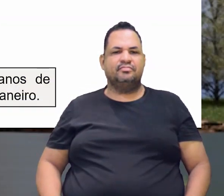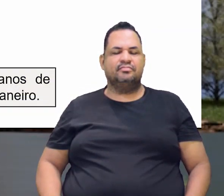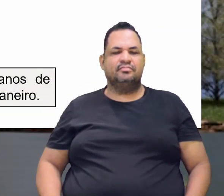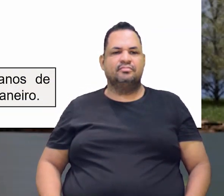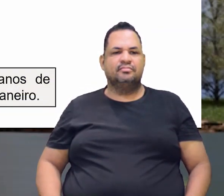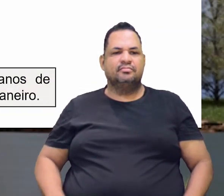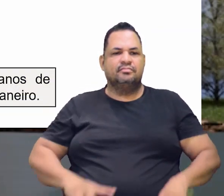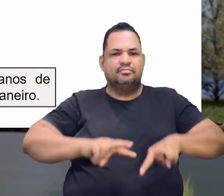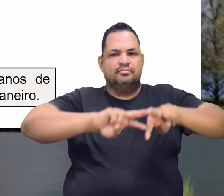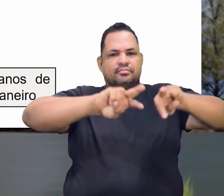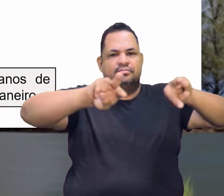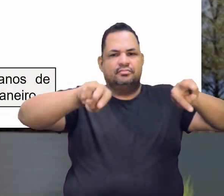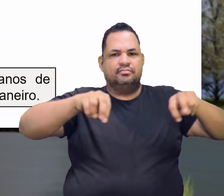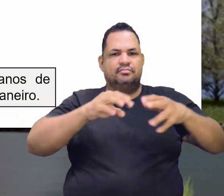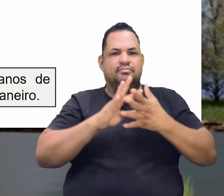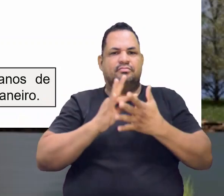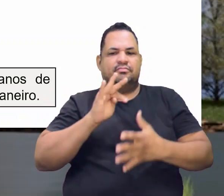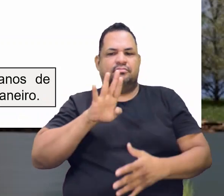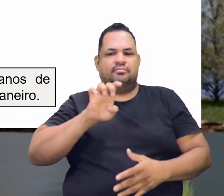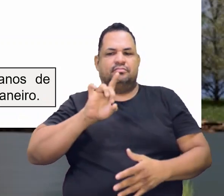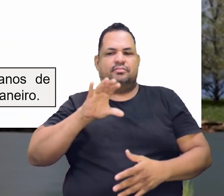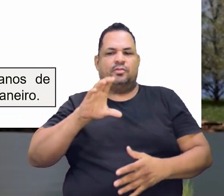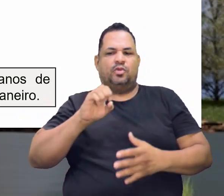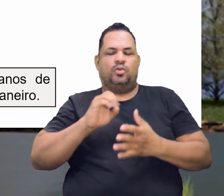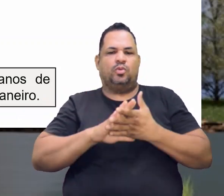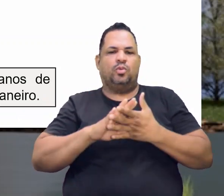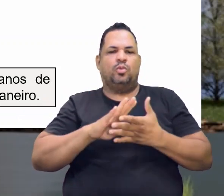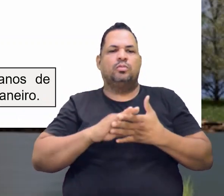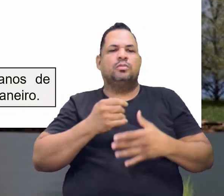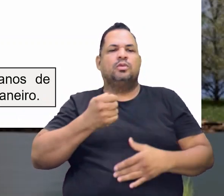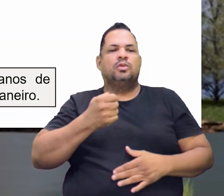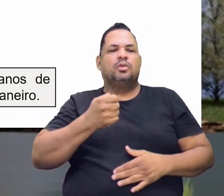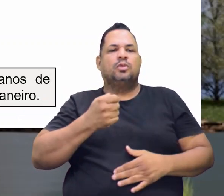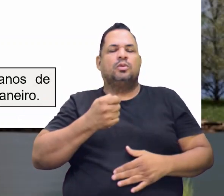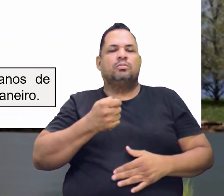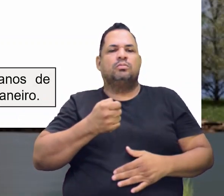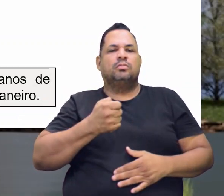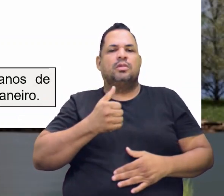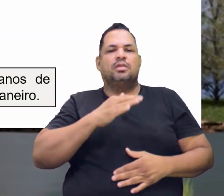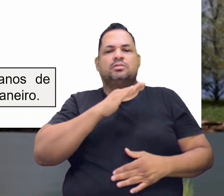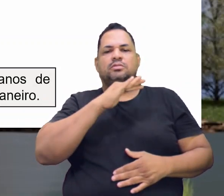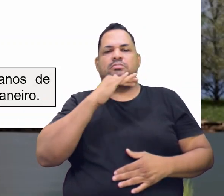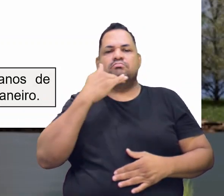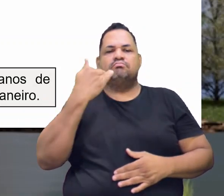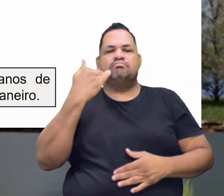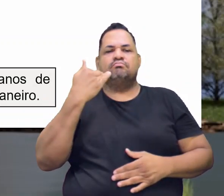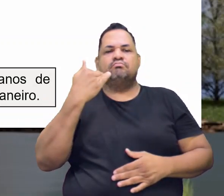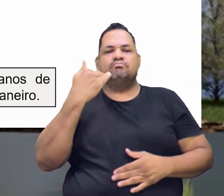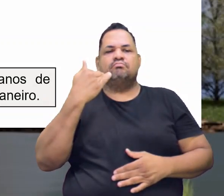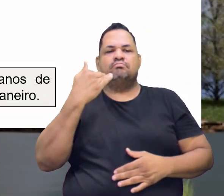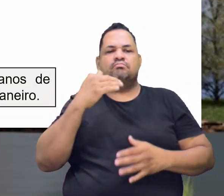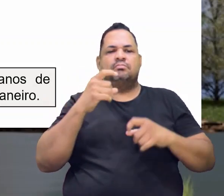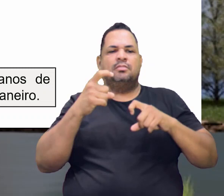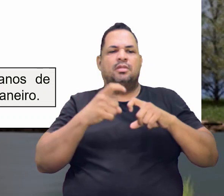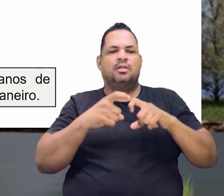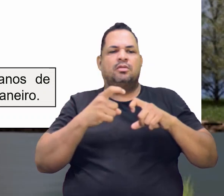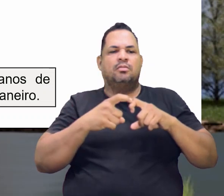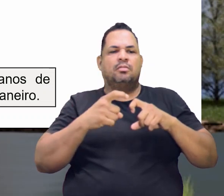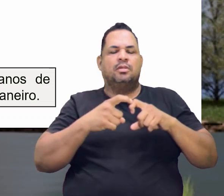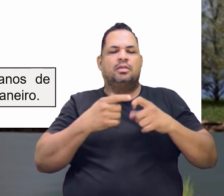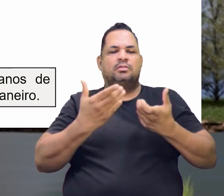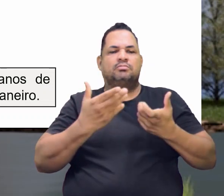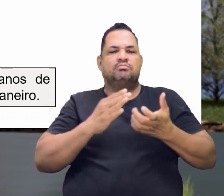Theodore Roosevelt, Roosevelt quase morre, deu muito problema. Quem vai salvá-lo é o médico